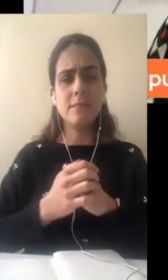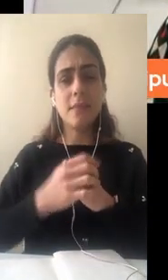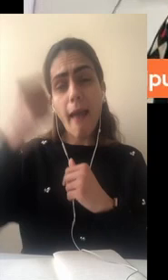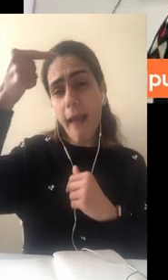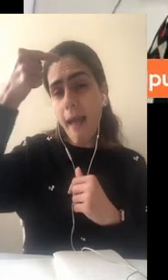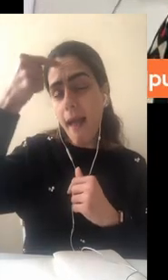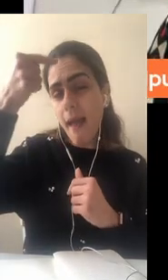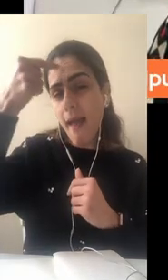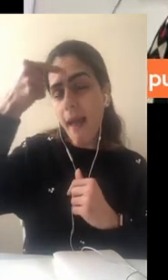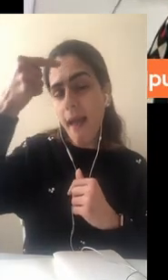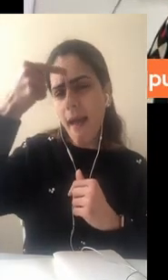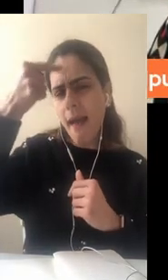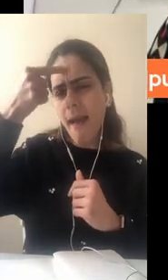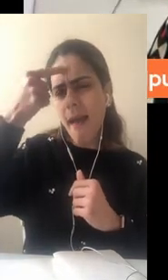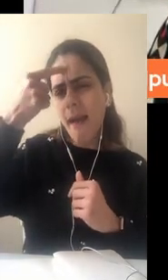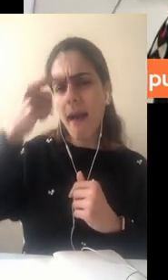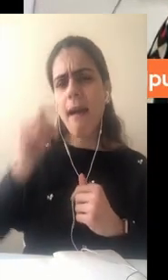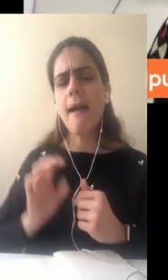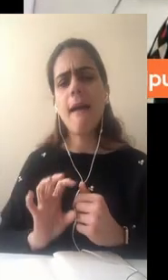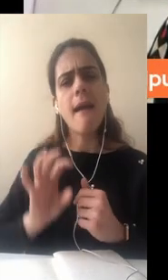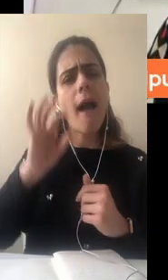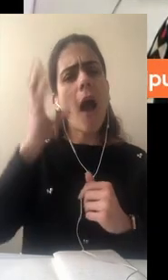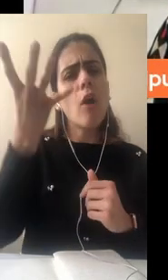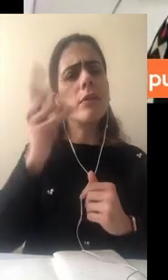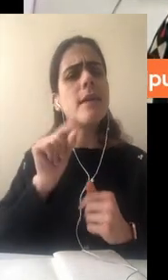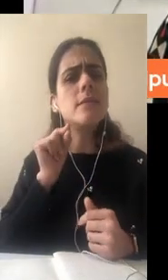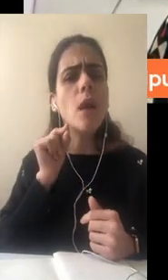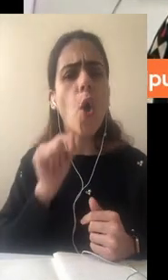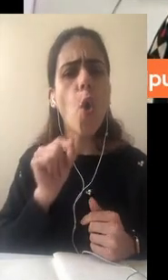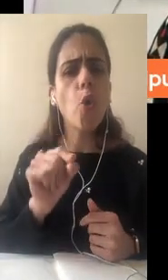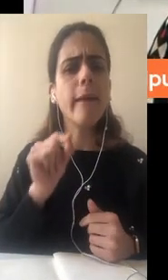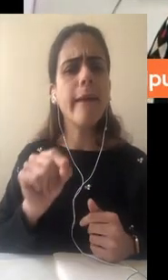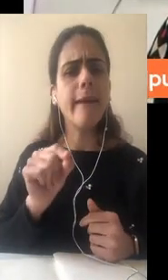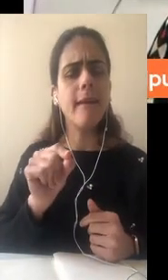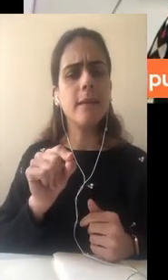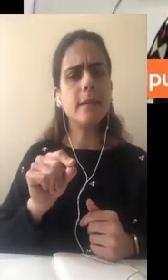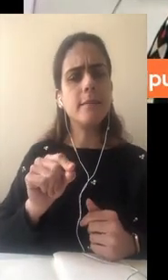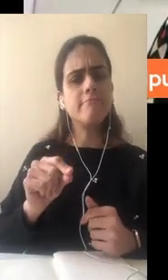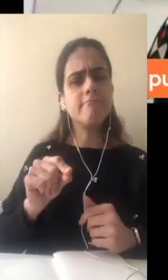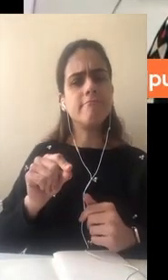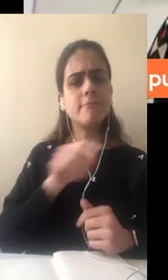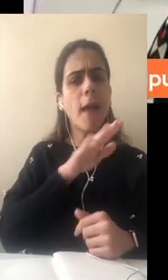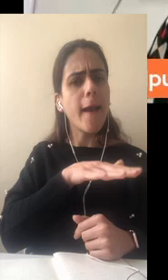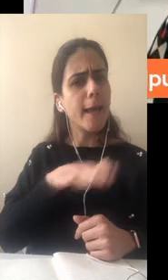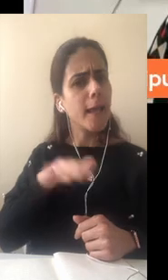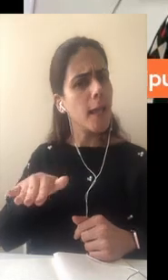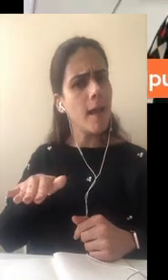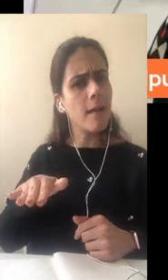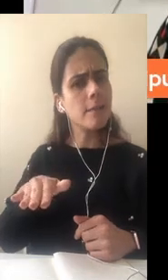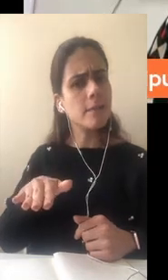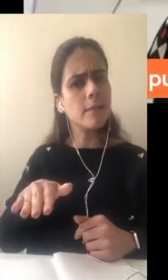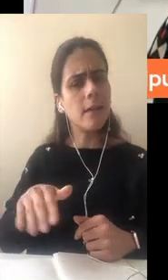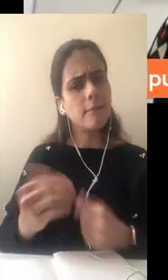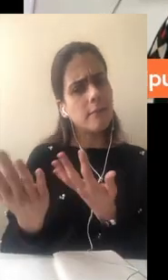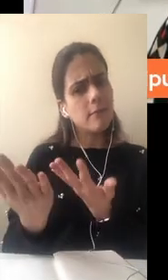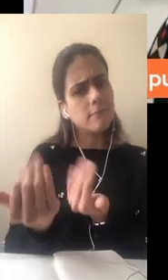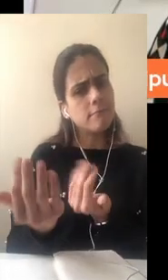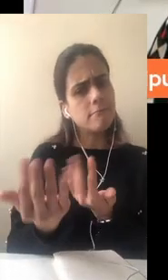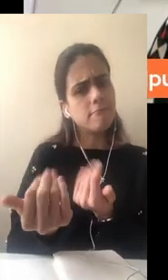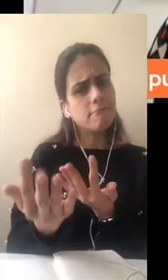com o cérebro, então, dessa criança, desse pré-adolescente, desse adolescente? Ele começa a